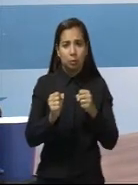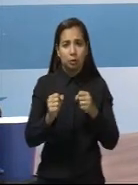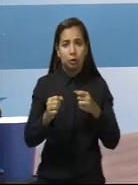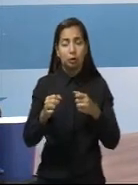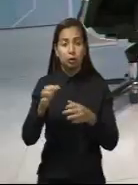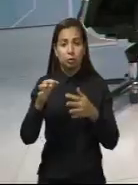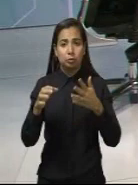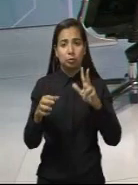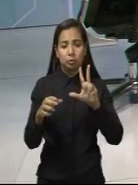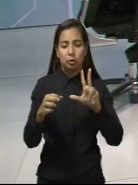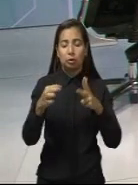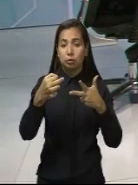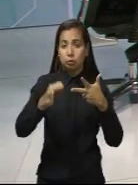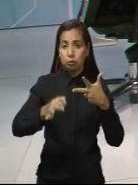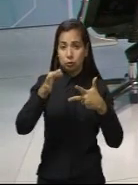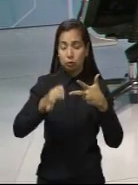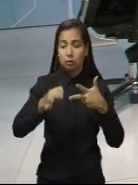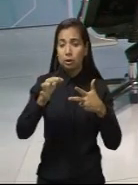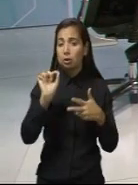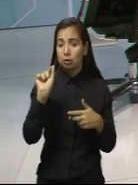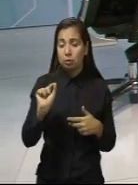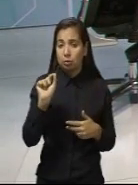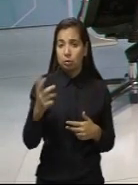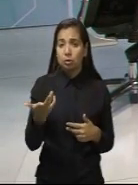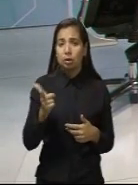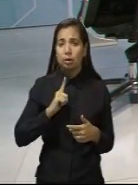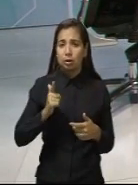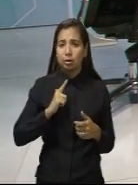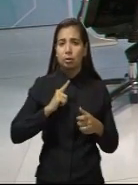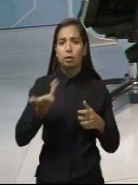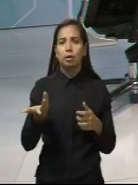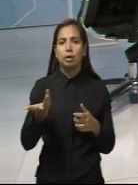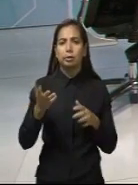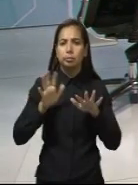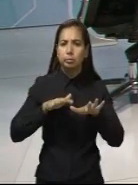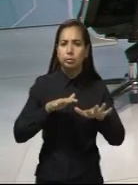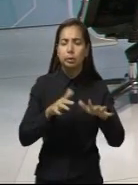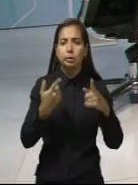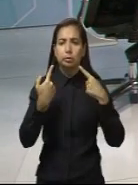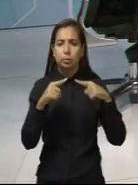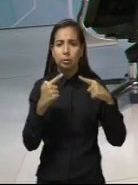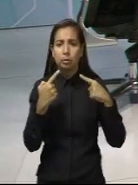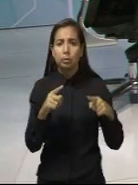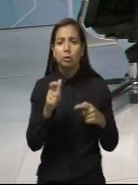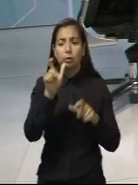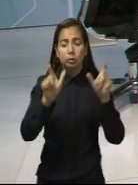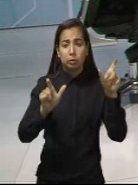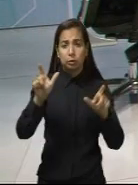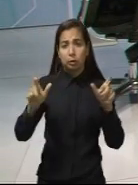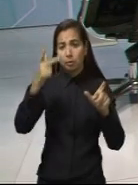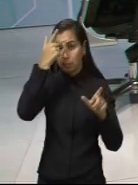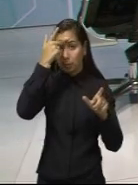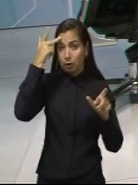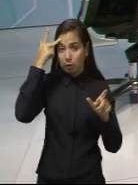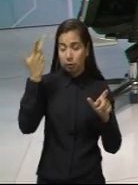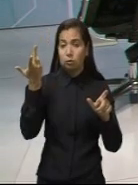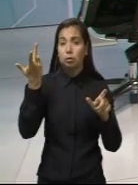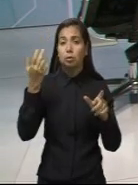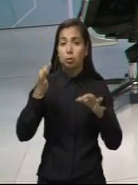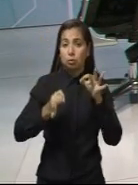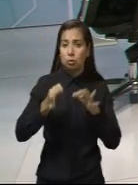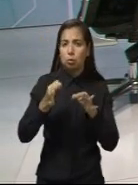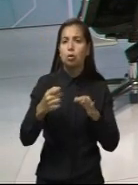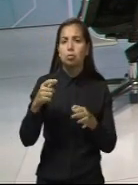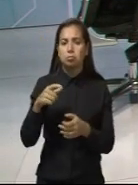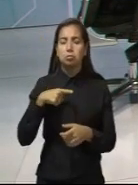classe política, sobretudo a partir das manifestações de alguns ícones, chamemos assim, do Poder Judiciário, se declarando a